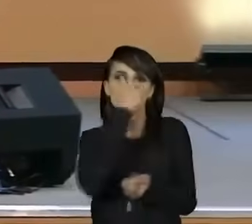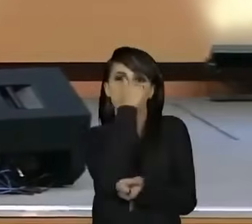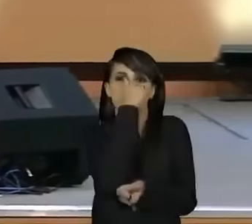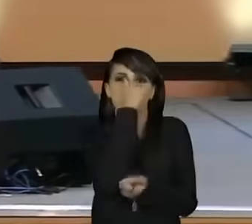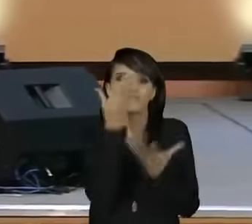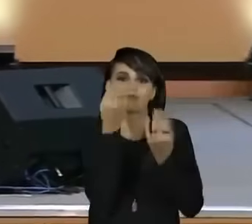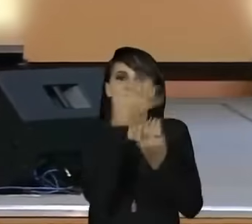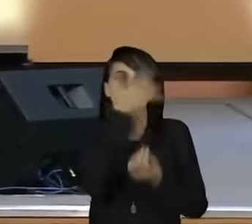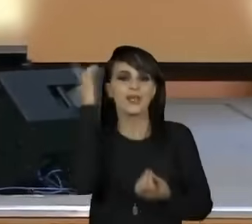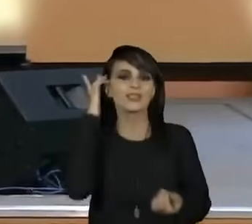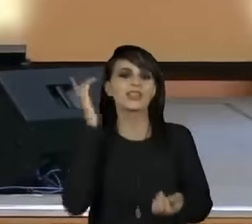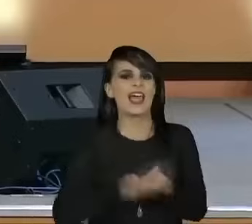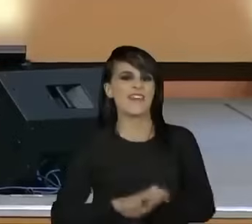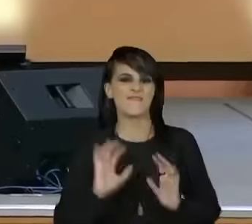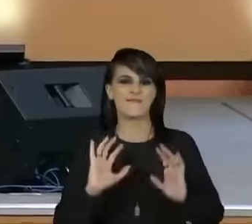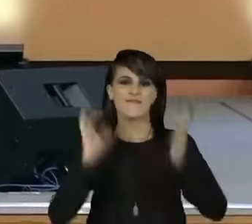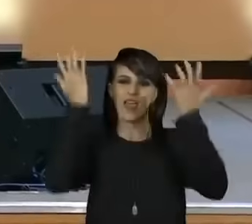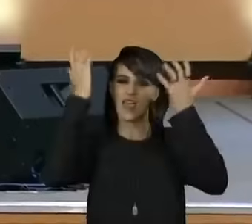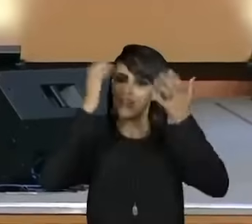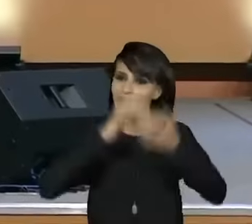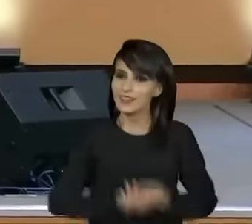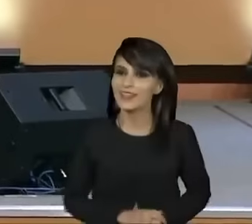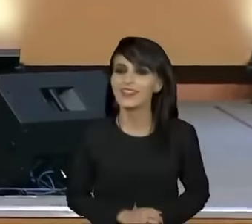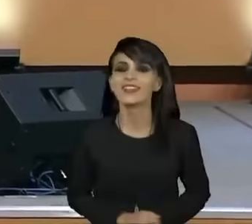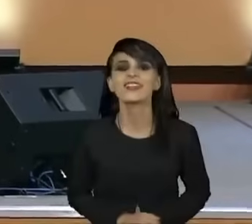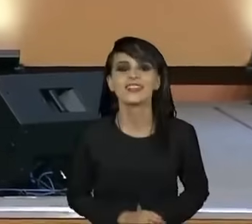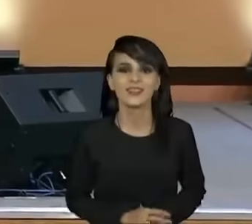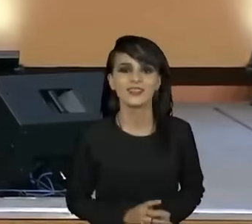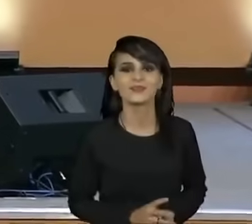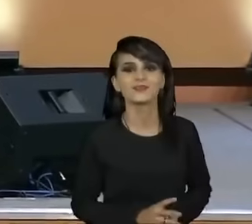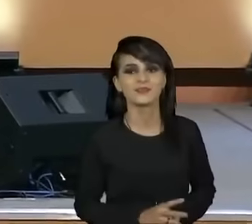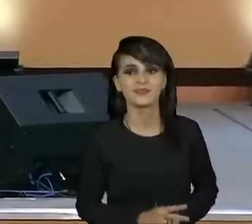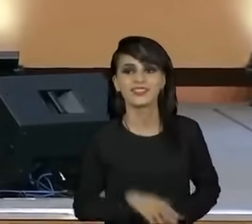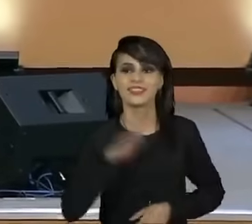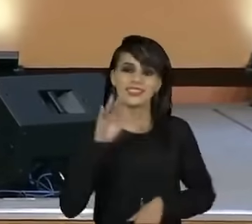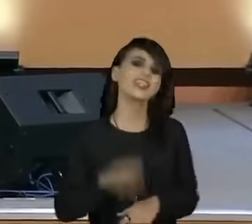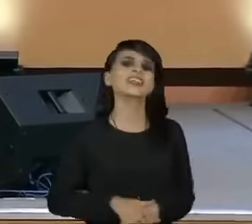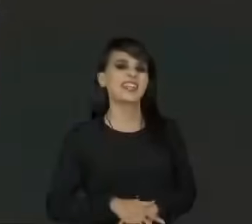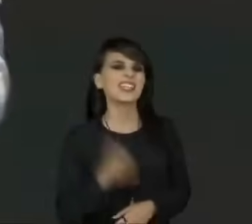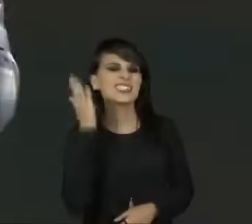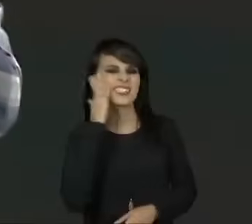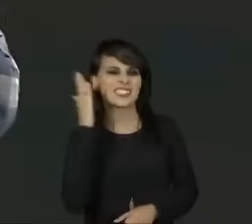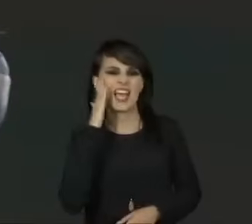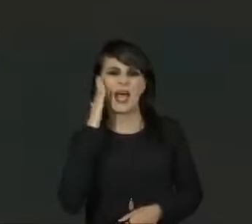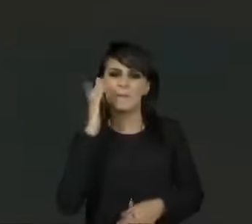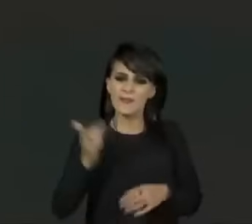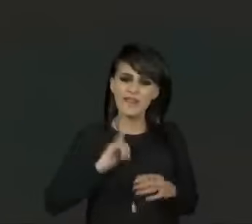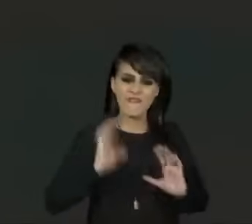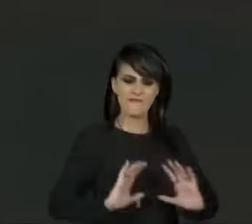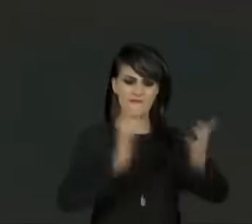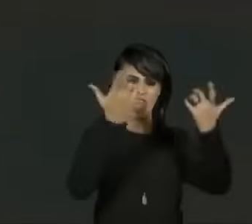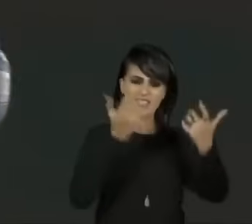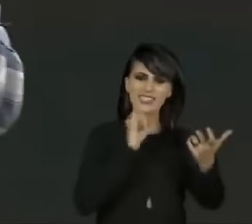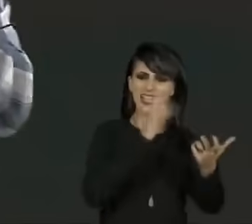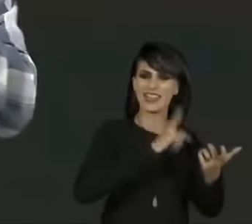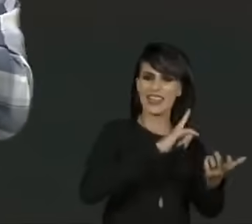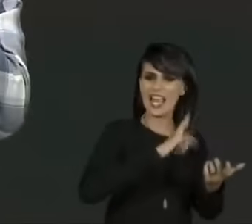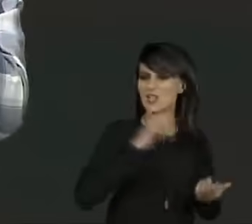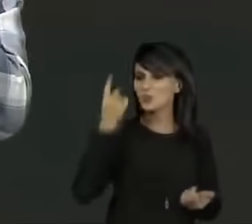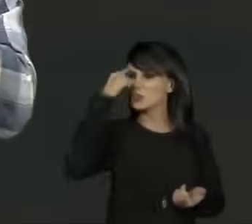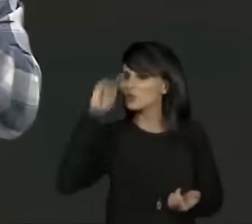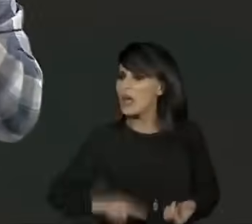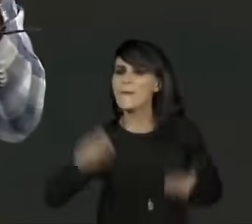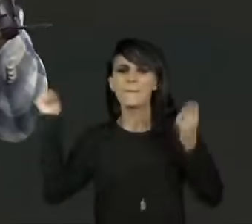gente era uma festa rapaz quem sabe faz festa com o que tem e quem não sabe